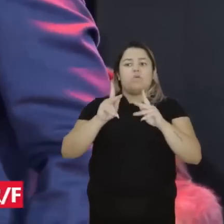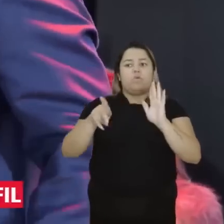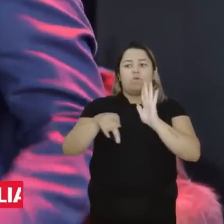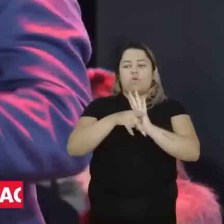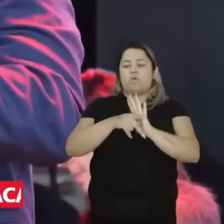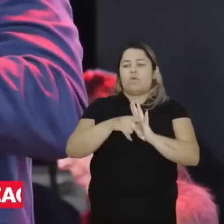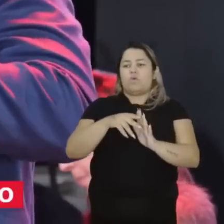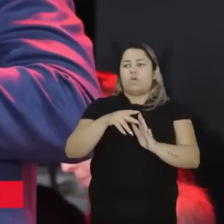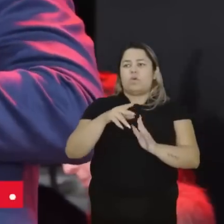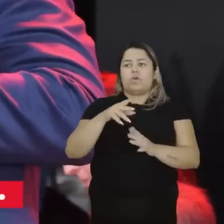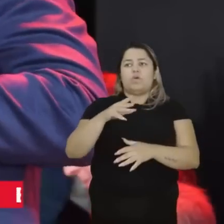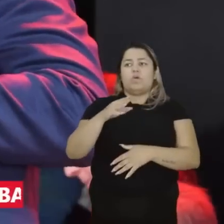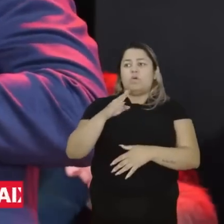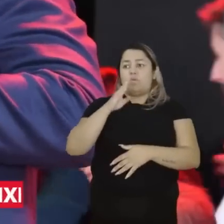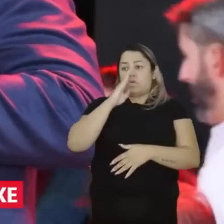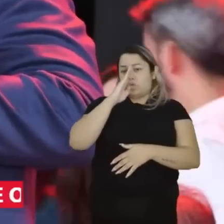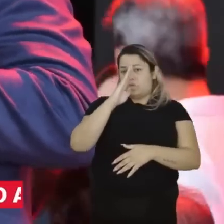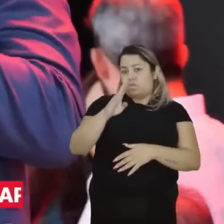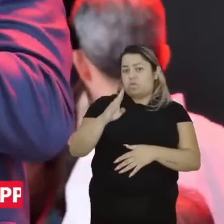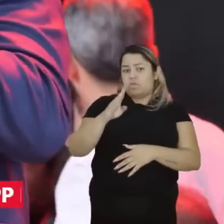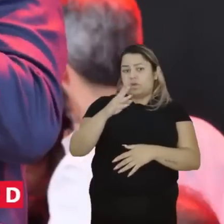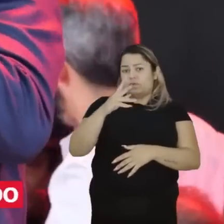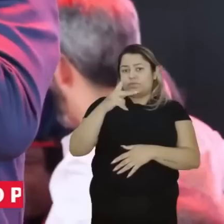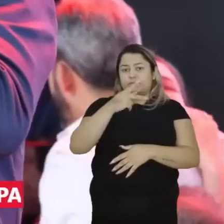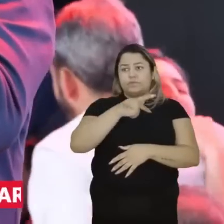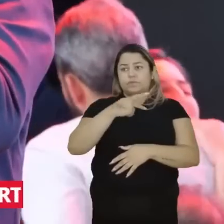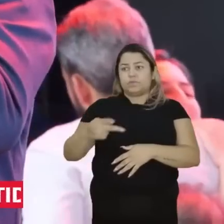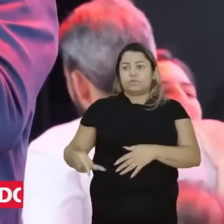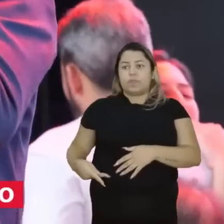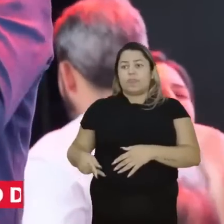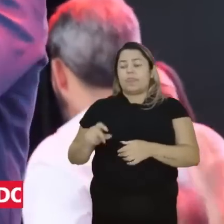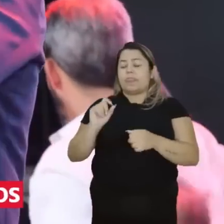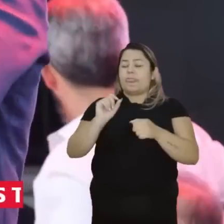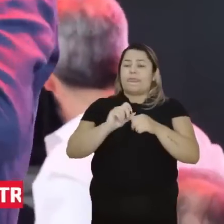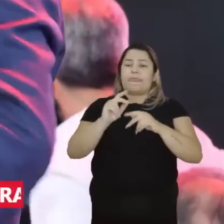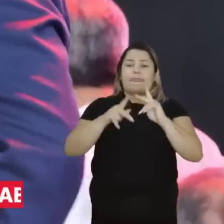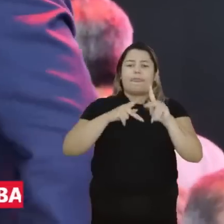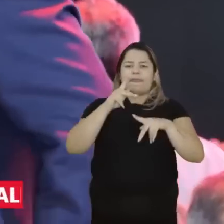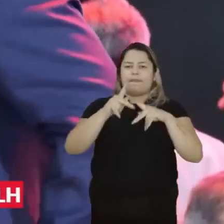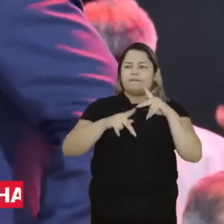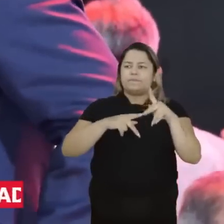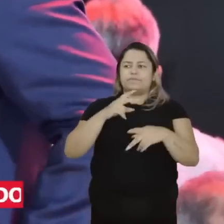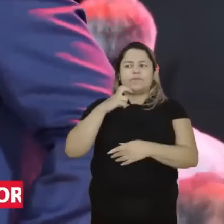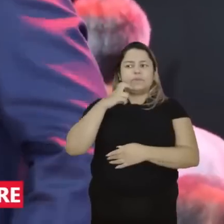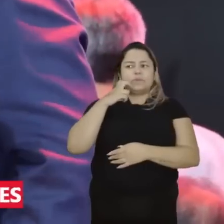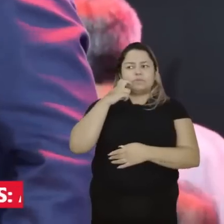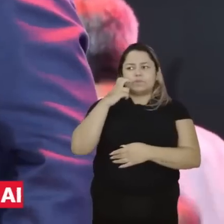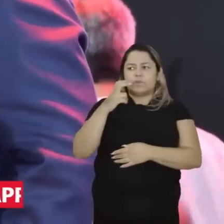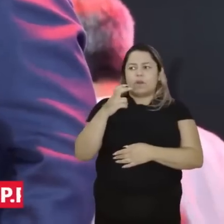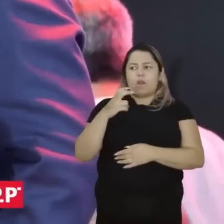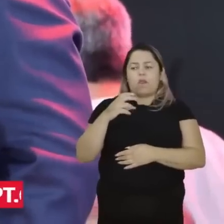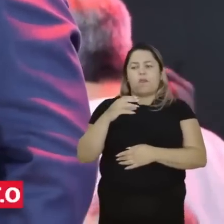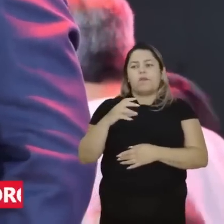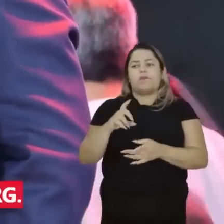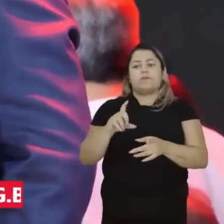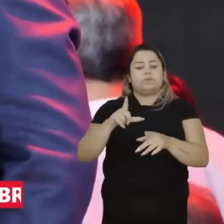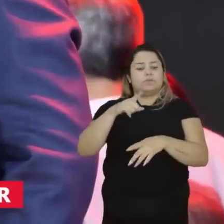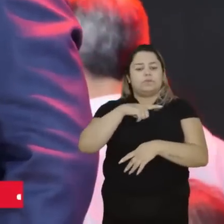Bolsonaro é um presidente que faz com que o povo brasileiro sinta vergonha do presidente que